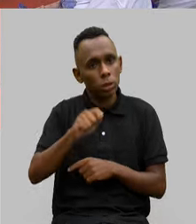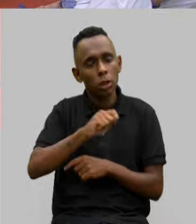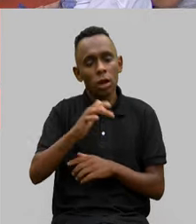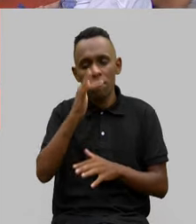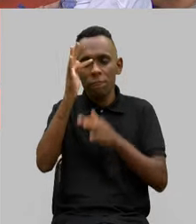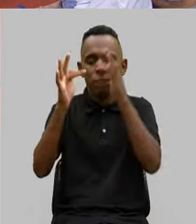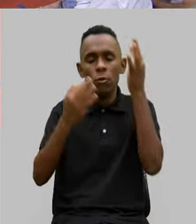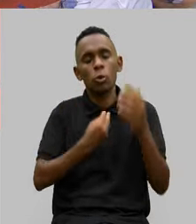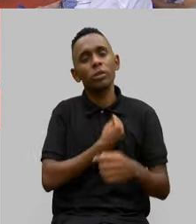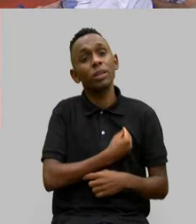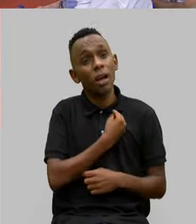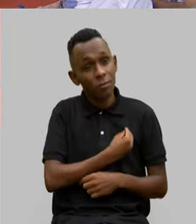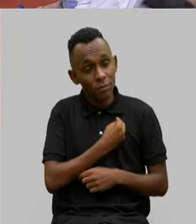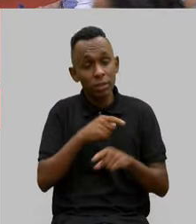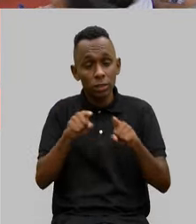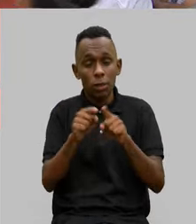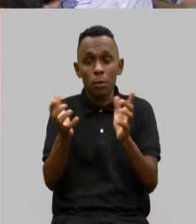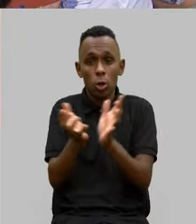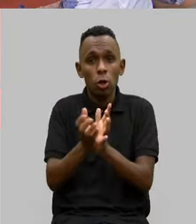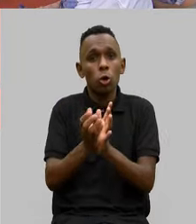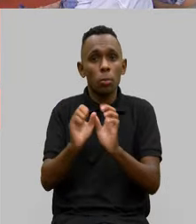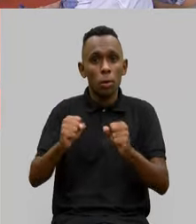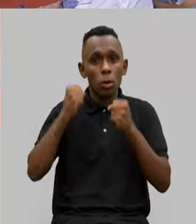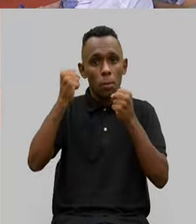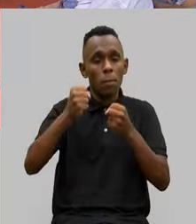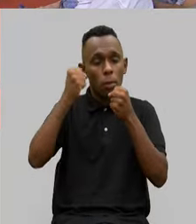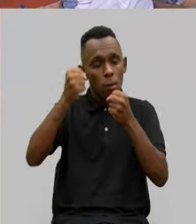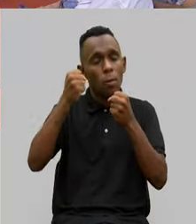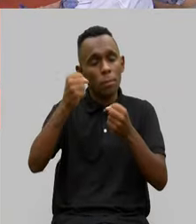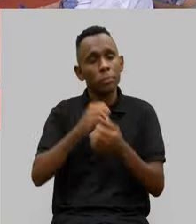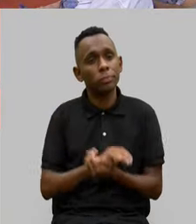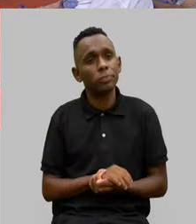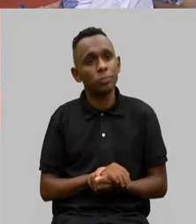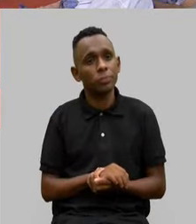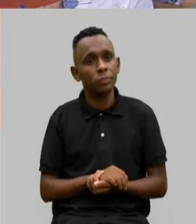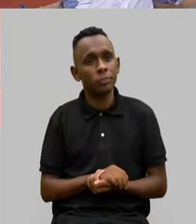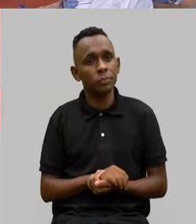vida integrante da marcha de BH por